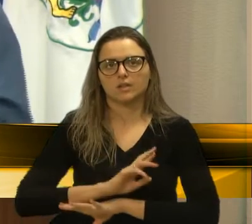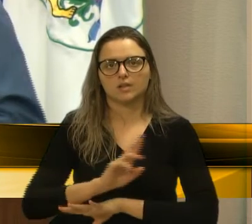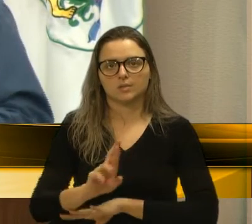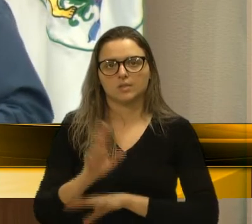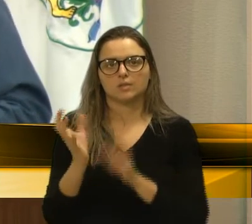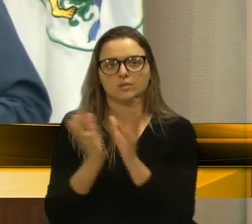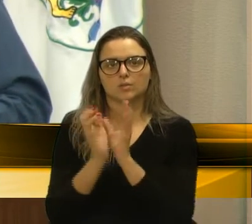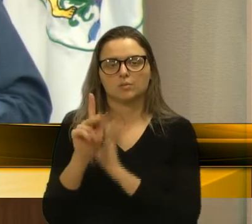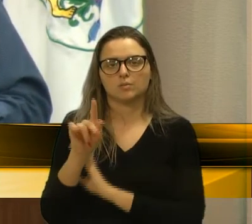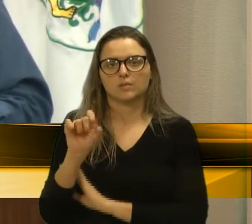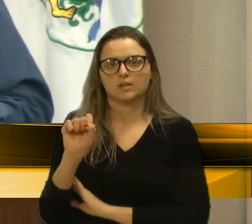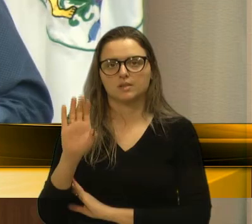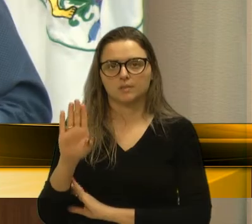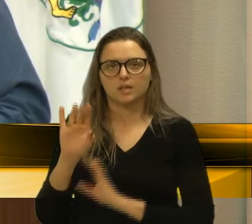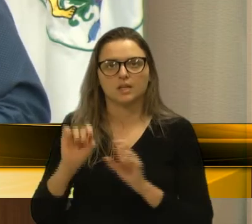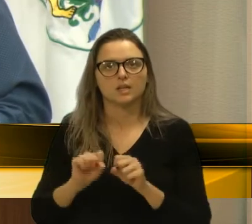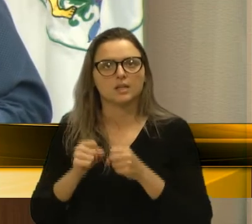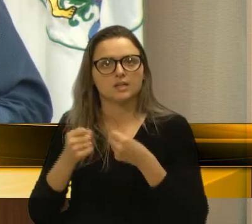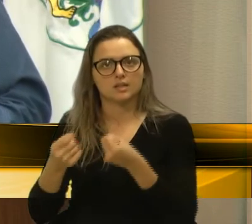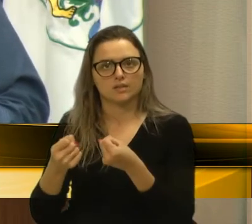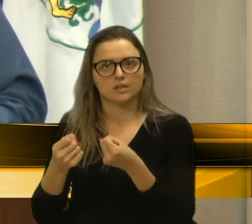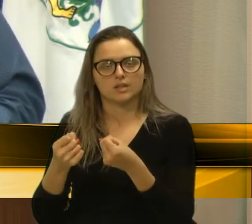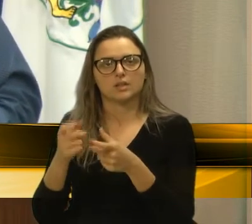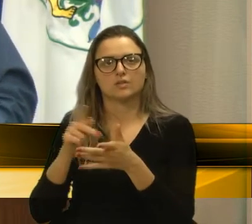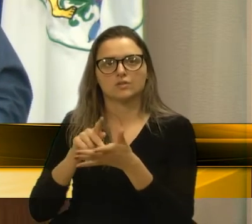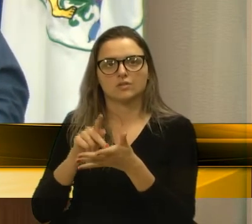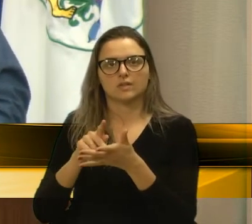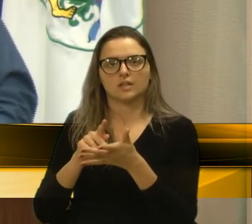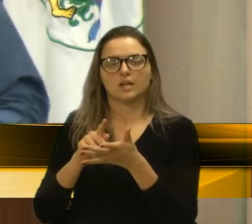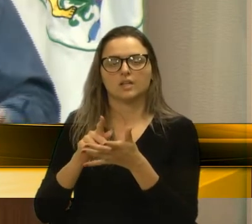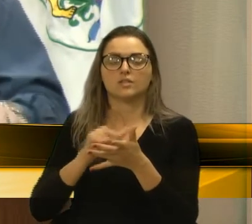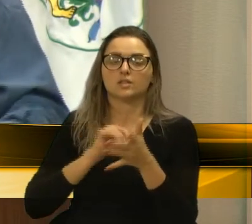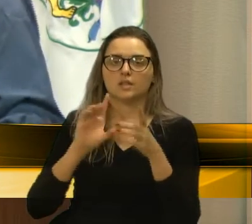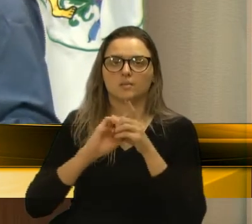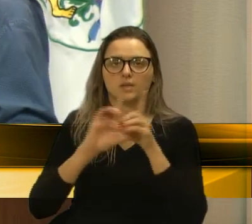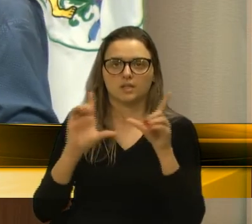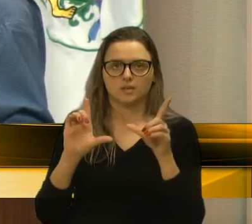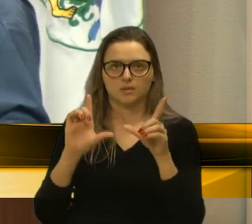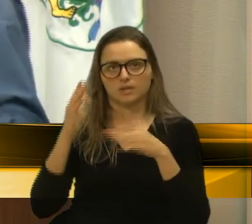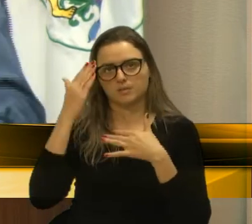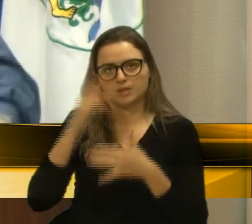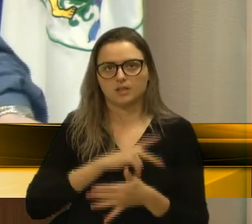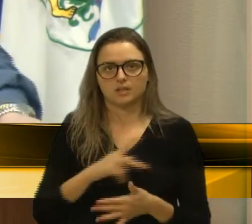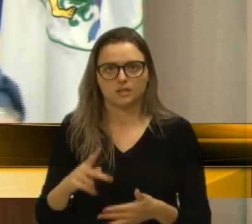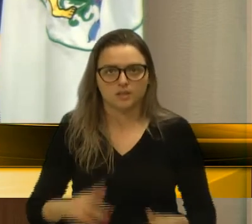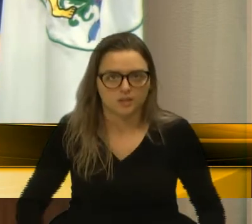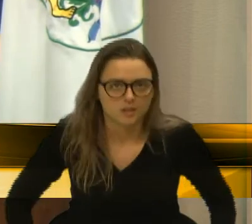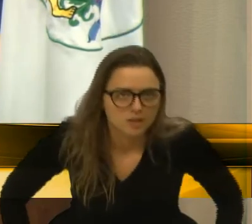bancada em defesa, efetivamente, do Estado Democrático de Direito. Muito obrigado, presidente.